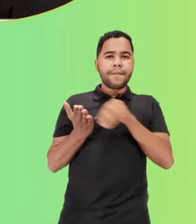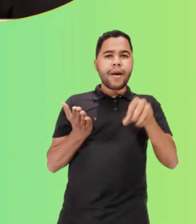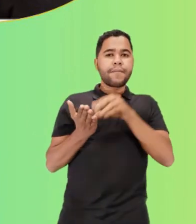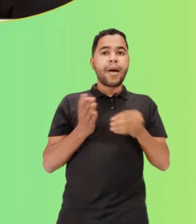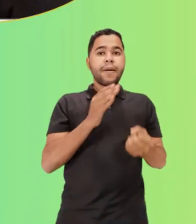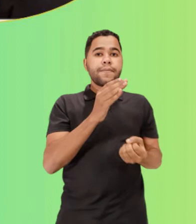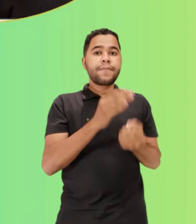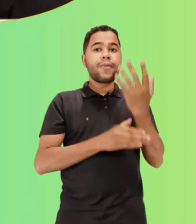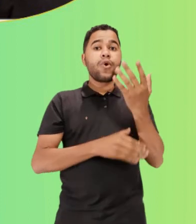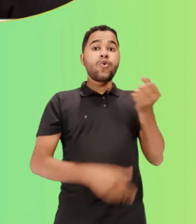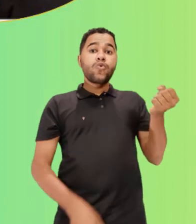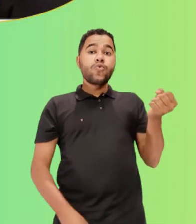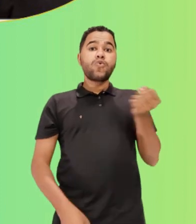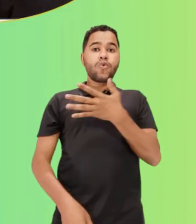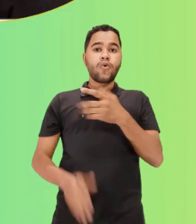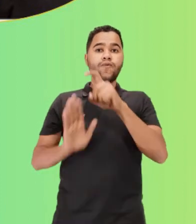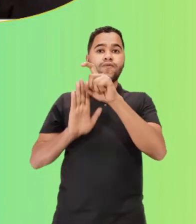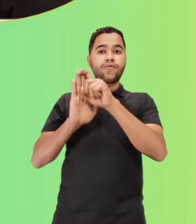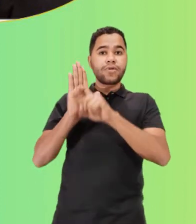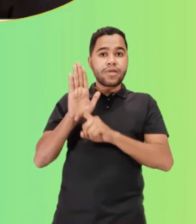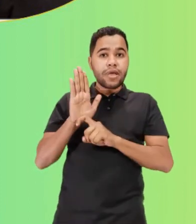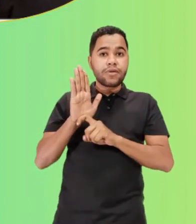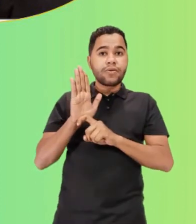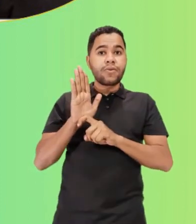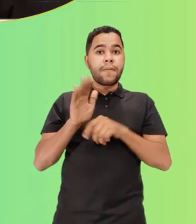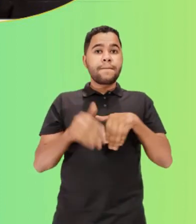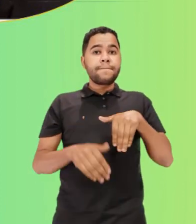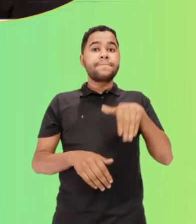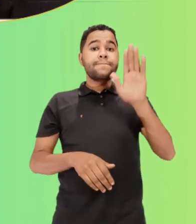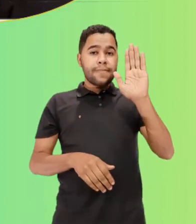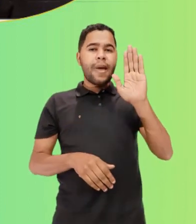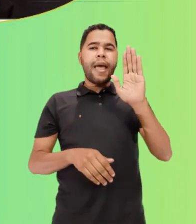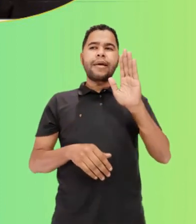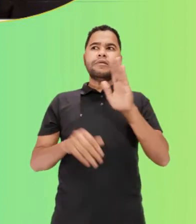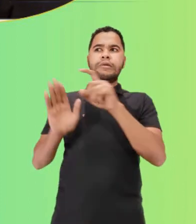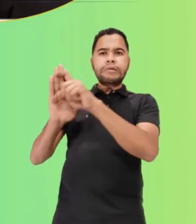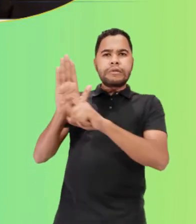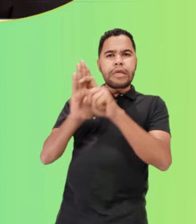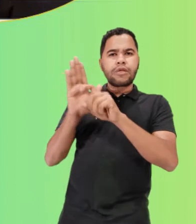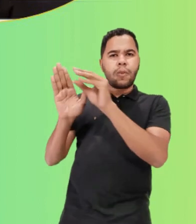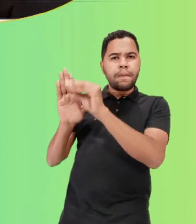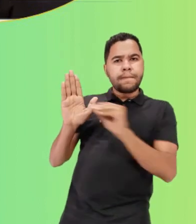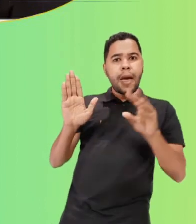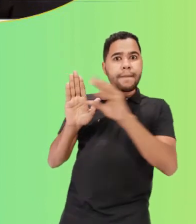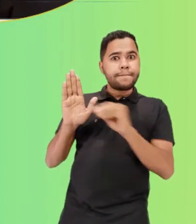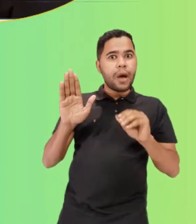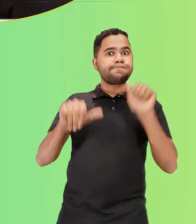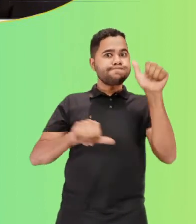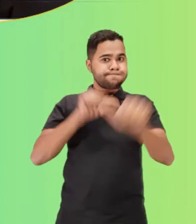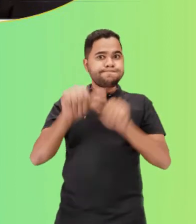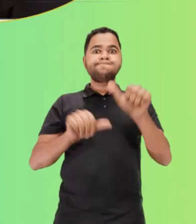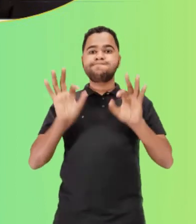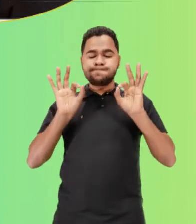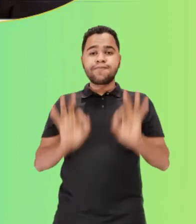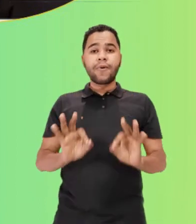processo de produção de um novo texto a partir de um ou mais textos base. Isso implica modificações profundas